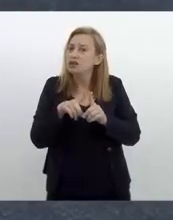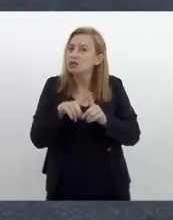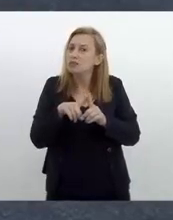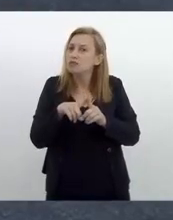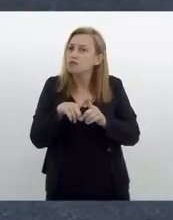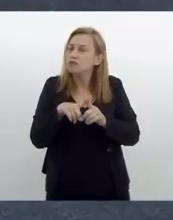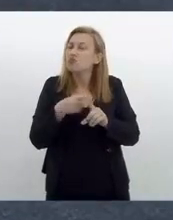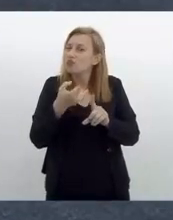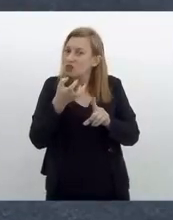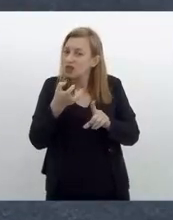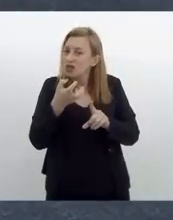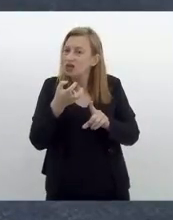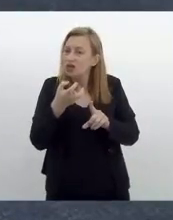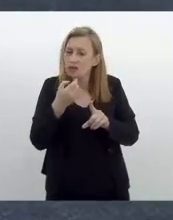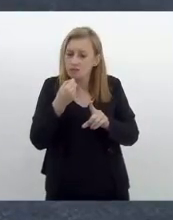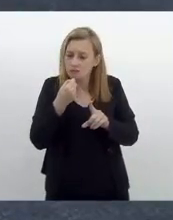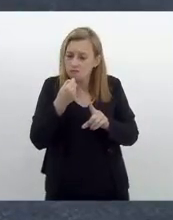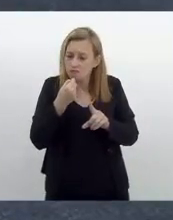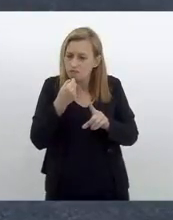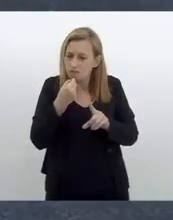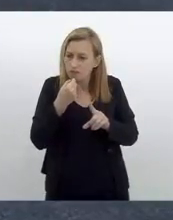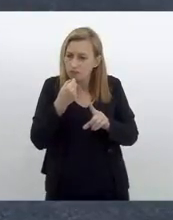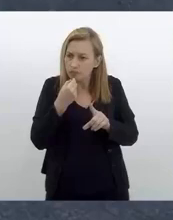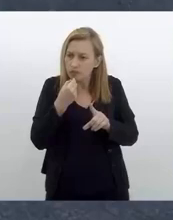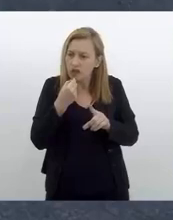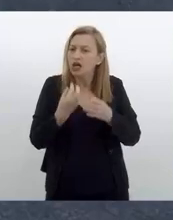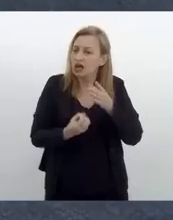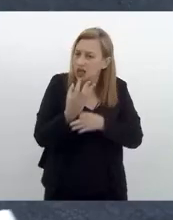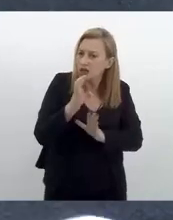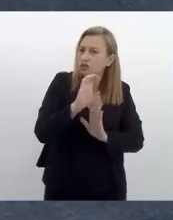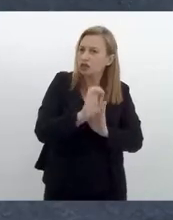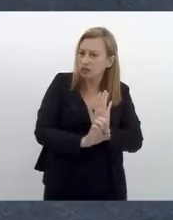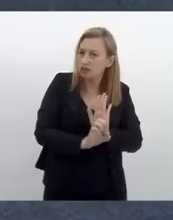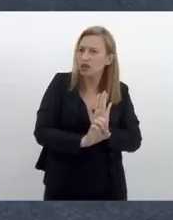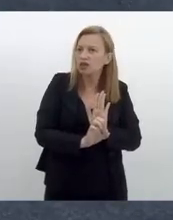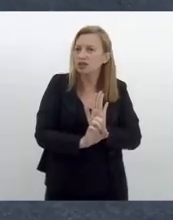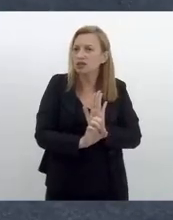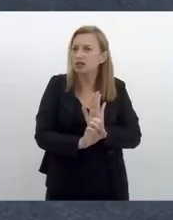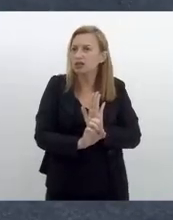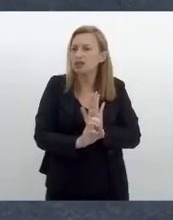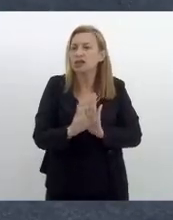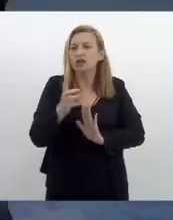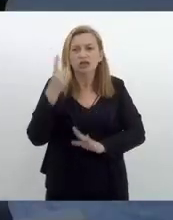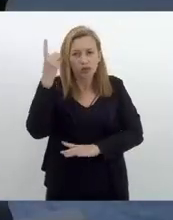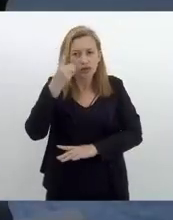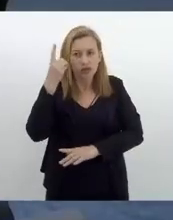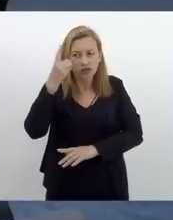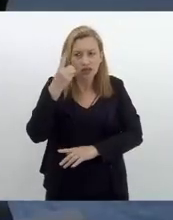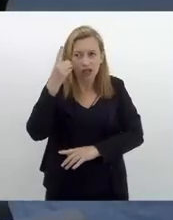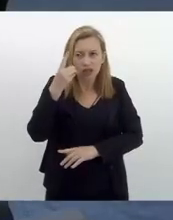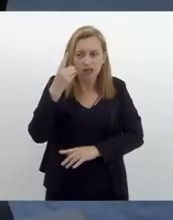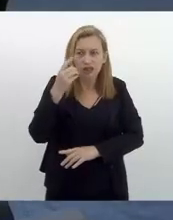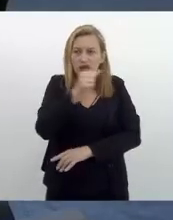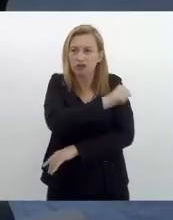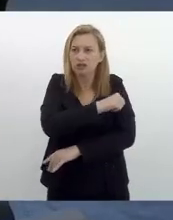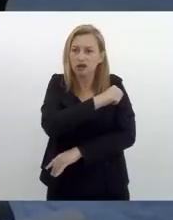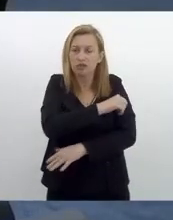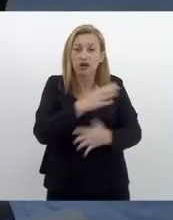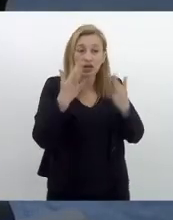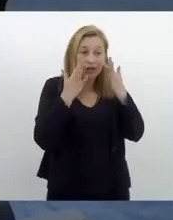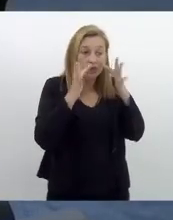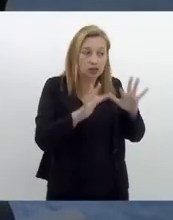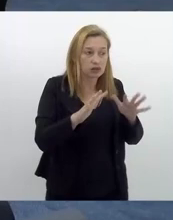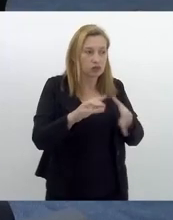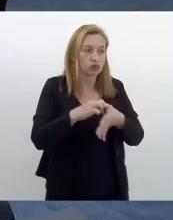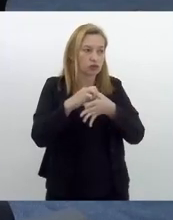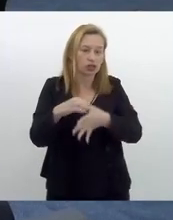queria... Fizemos emendas... Deputada enfermeira, eu chamo a atenção do líder do